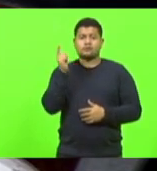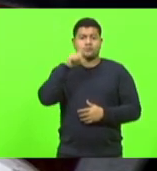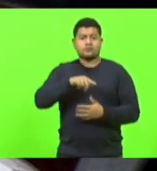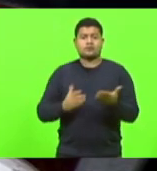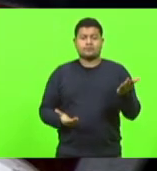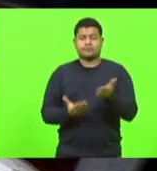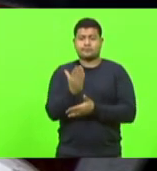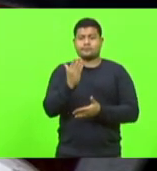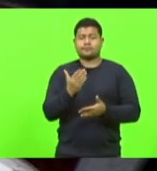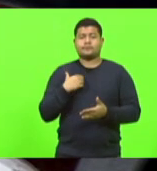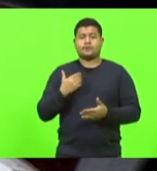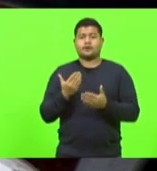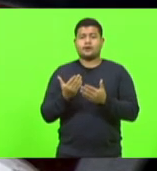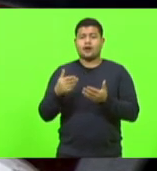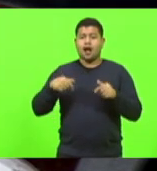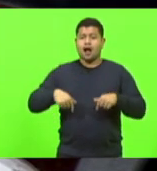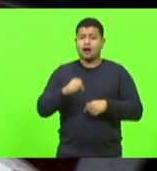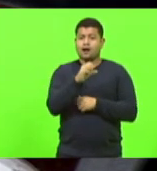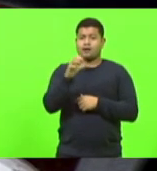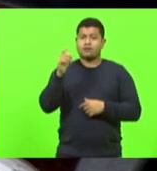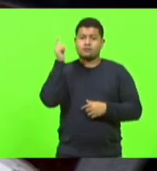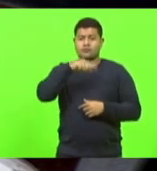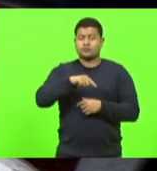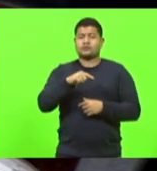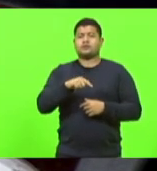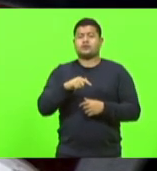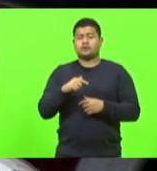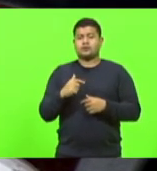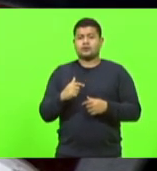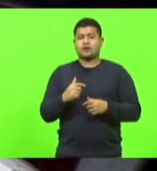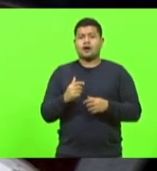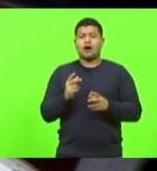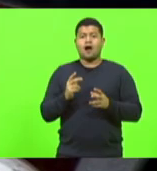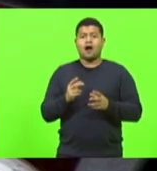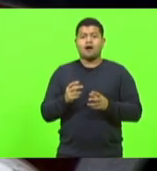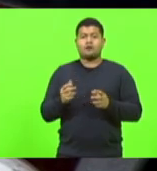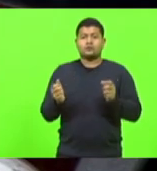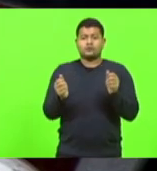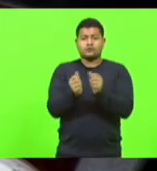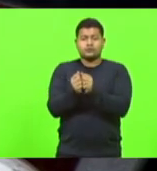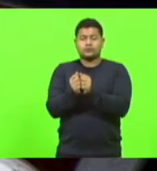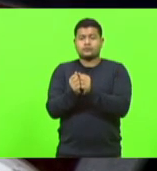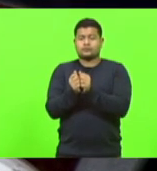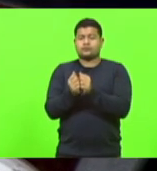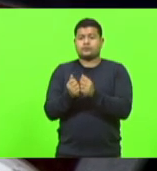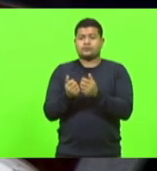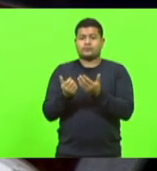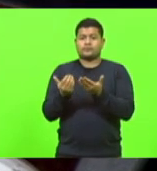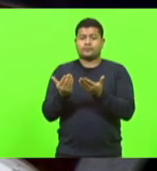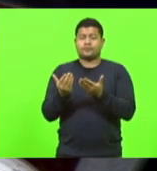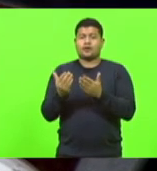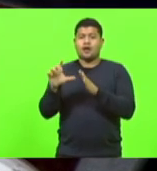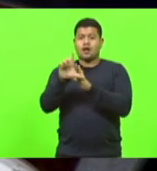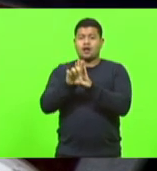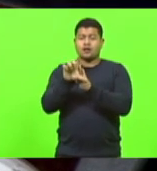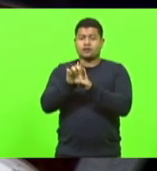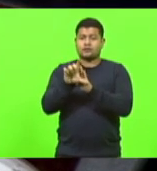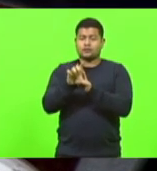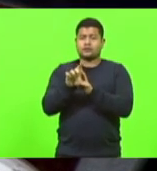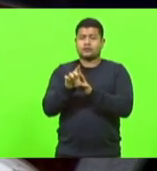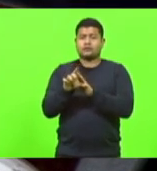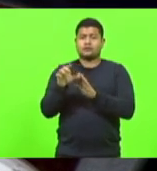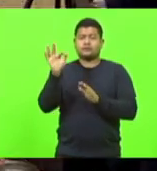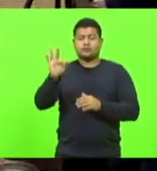para que Santa Catarina possa ficar atualizada com relação às questões constitucionais da questão previdenciária